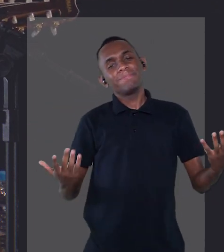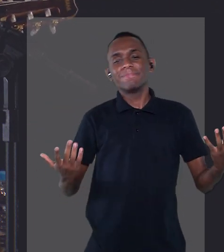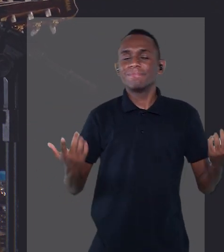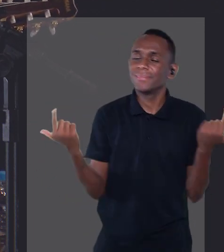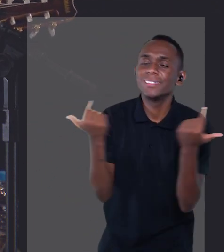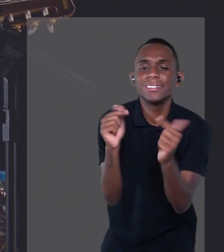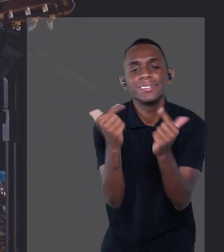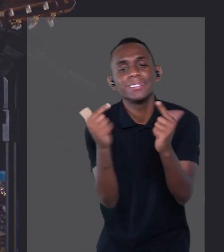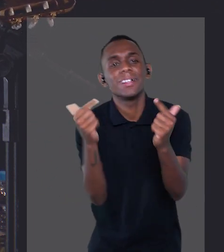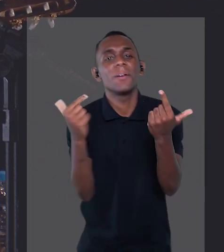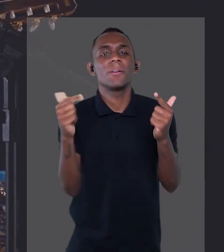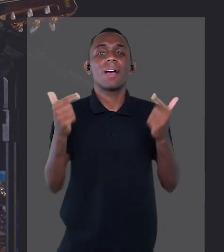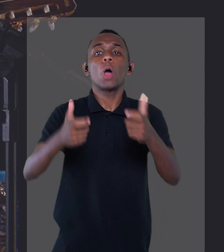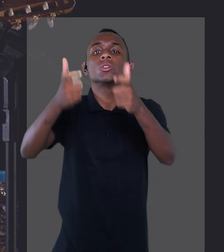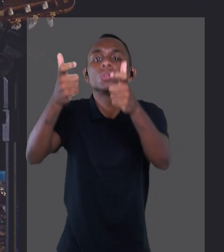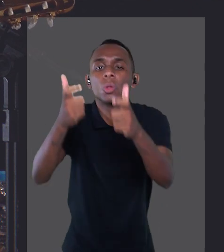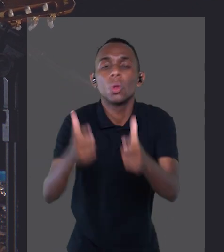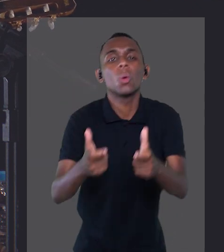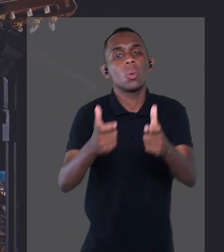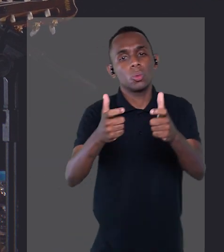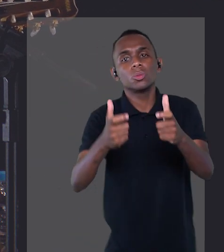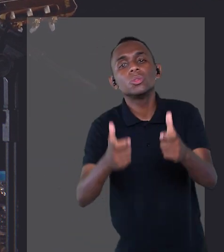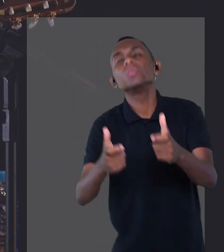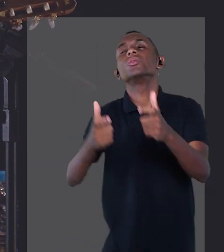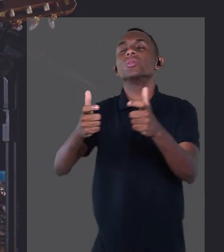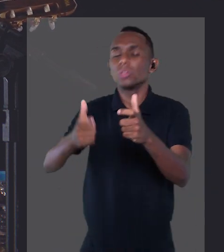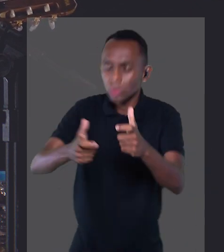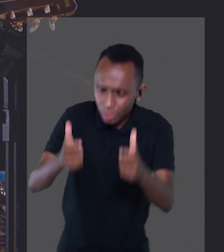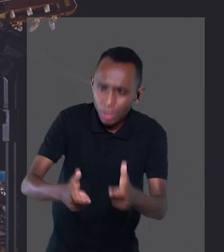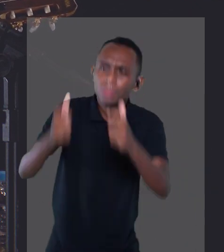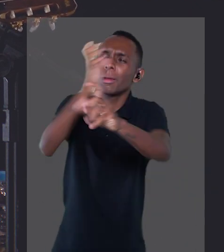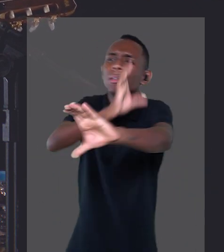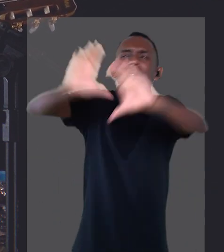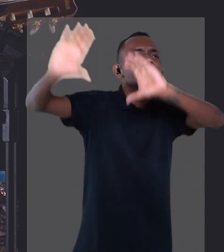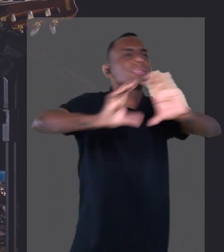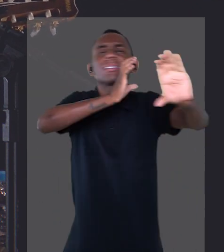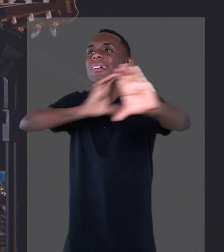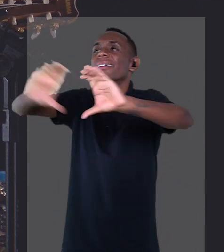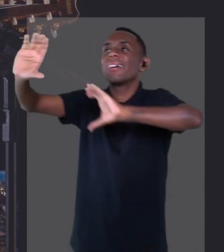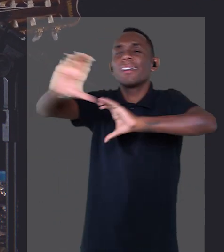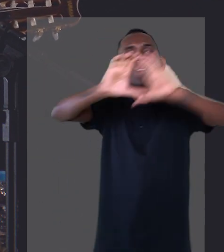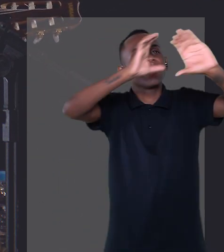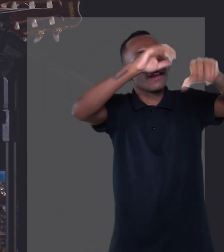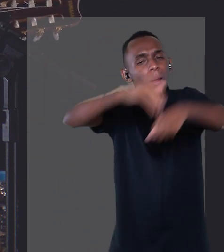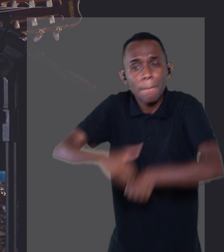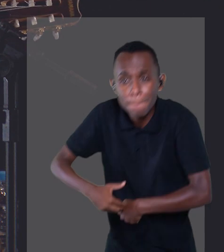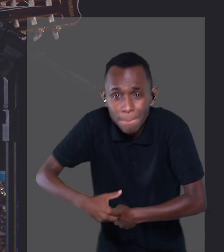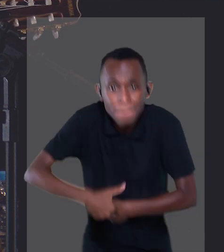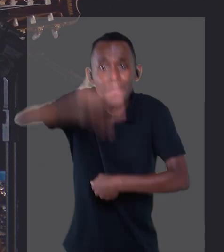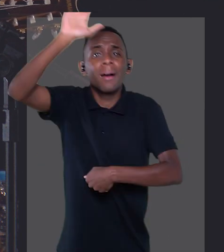Não tem lugar aonde cantem mais